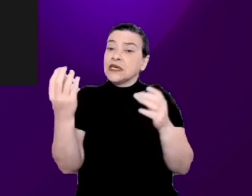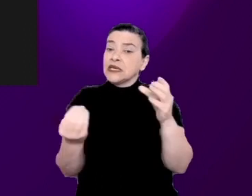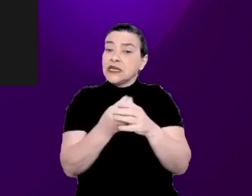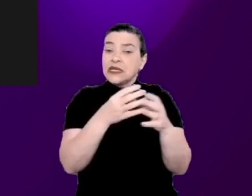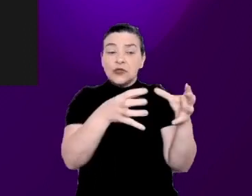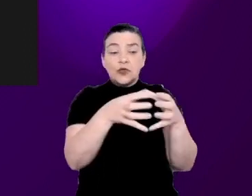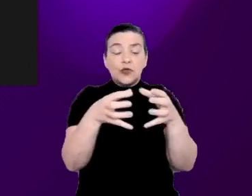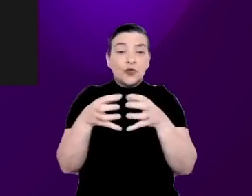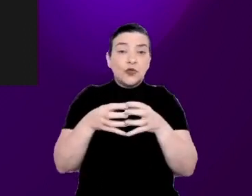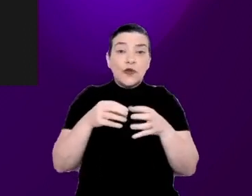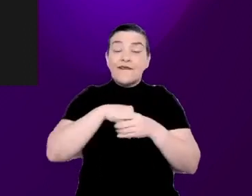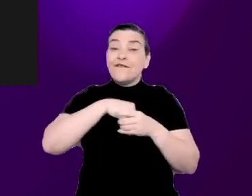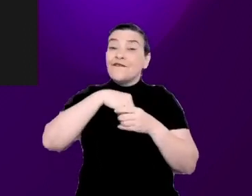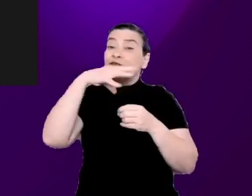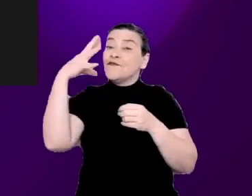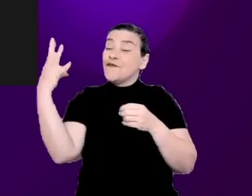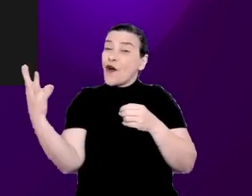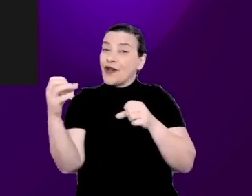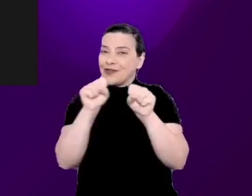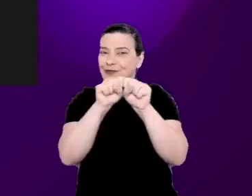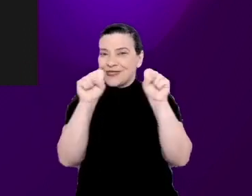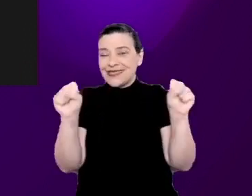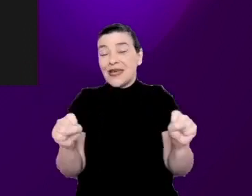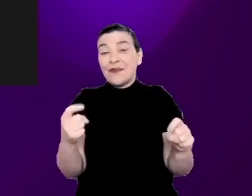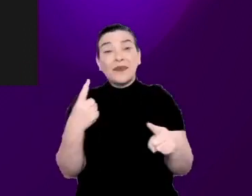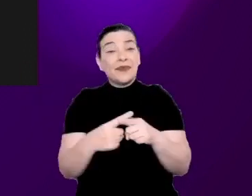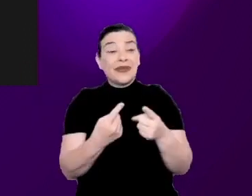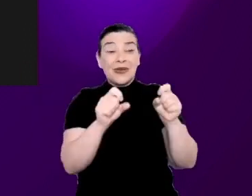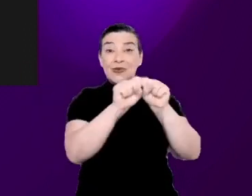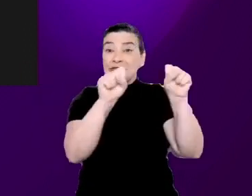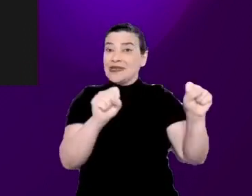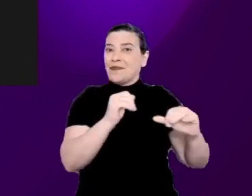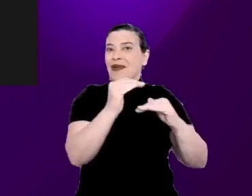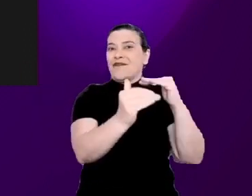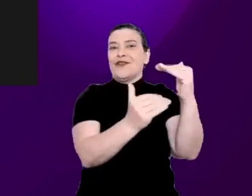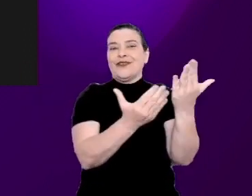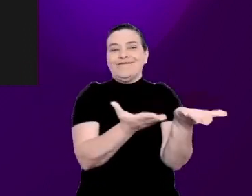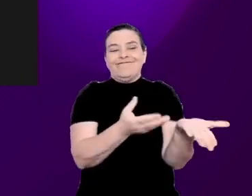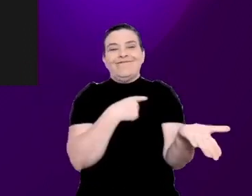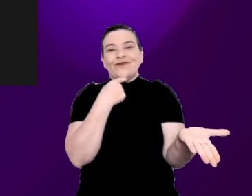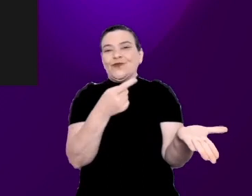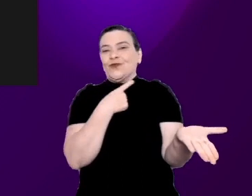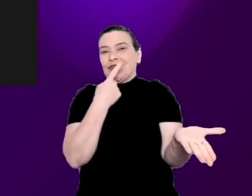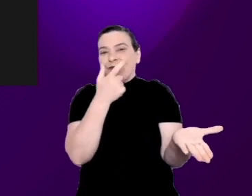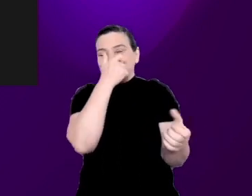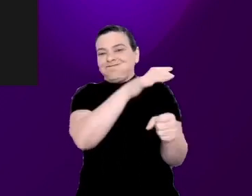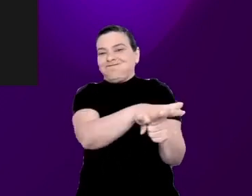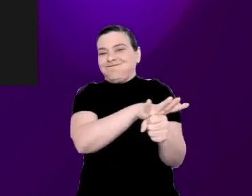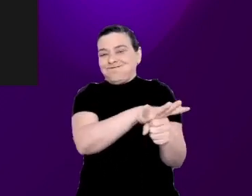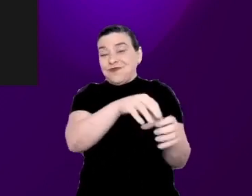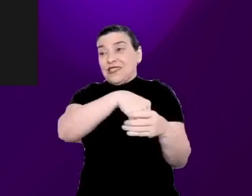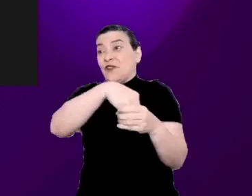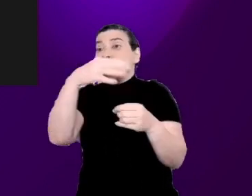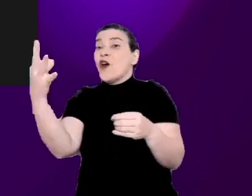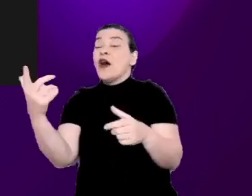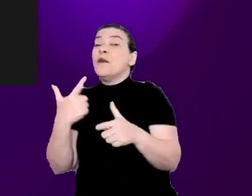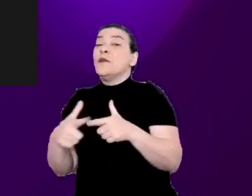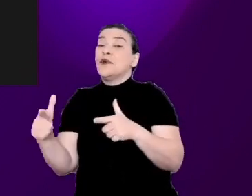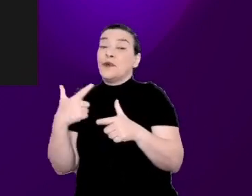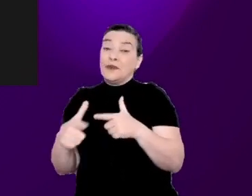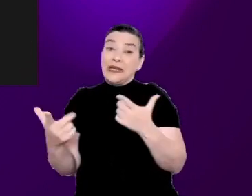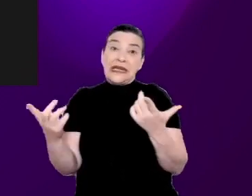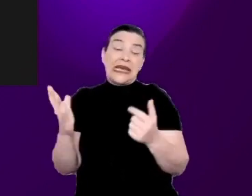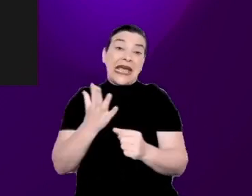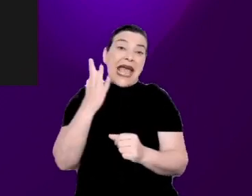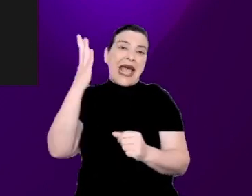semântico fora do sistema, porque o sistema ele não evoluiu para me entregar aquilo, então eu estou fazendo fora do sistema. Qual é o problema disso? É muito